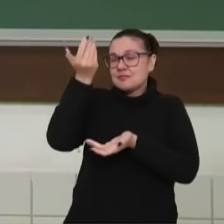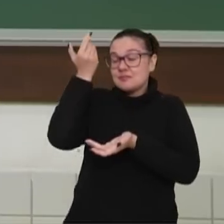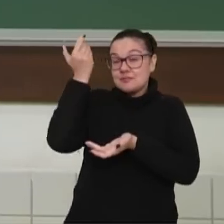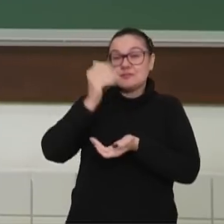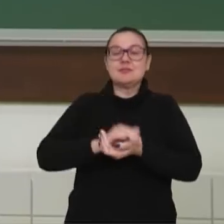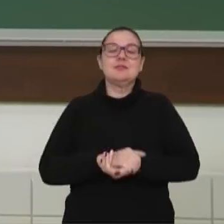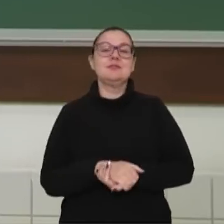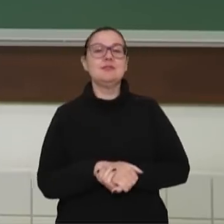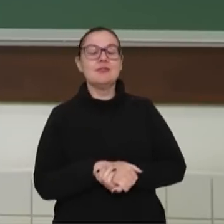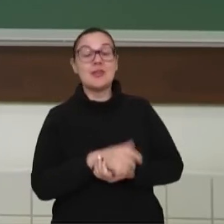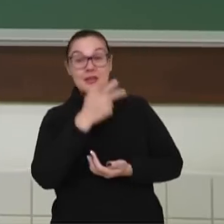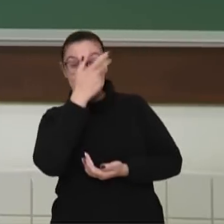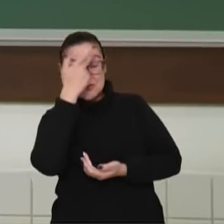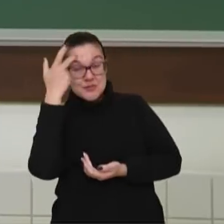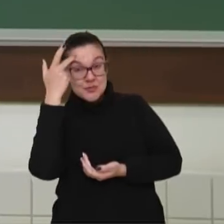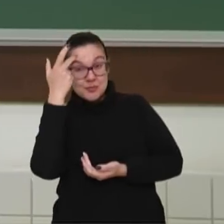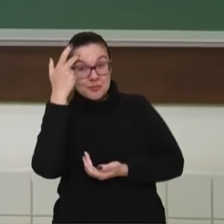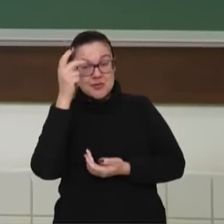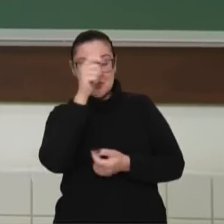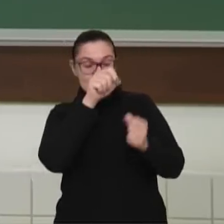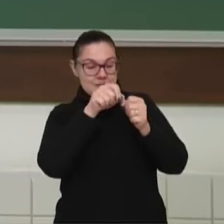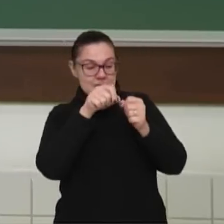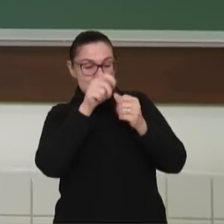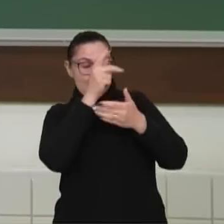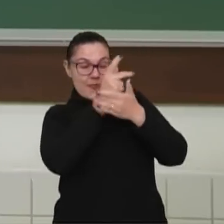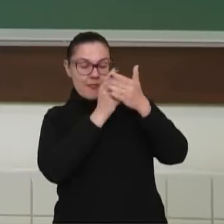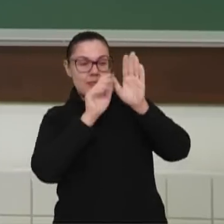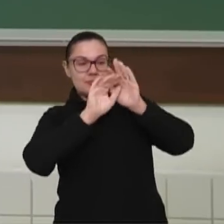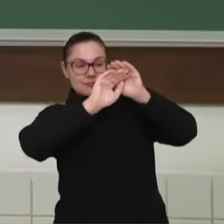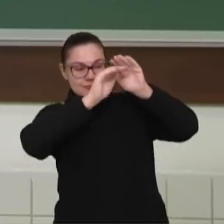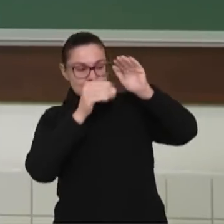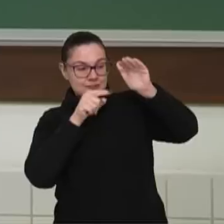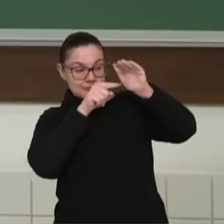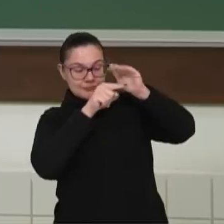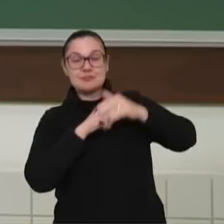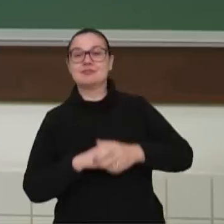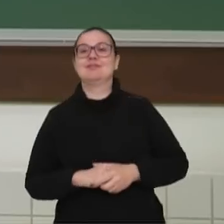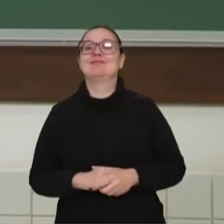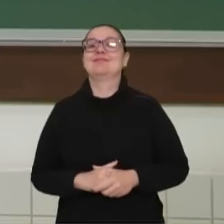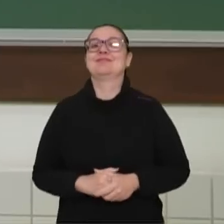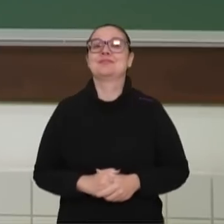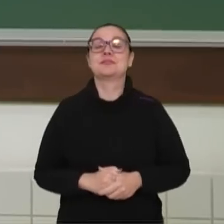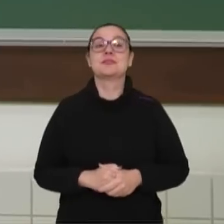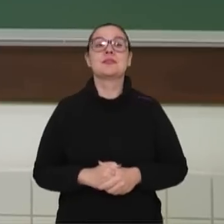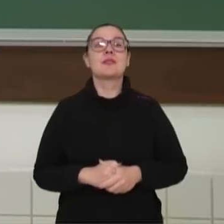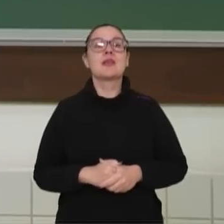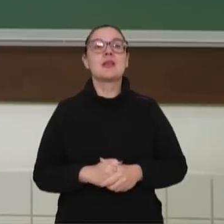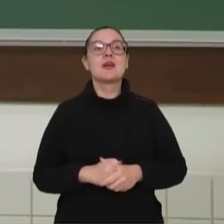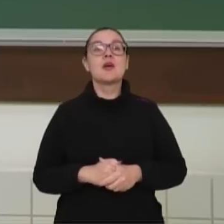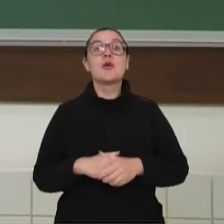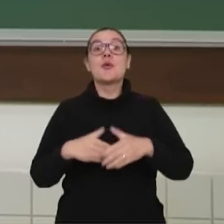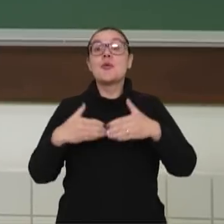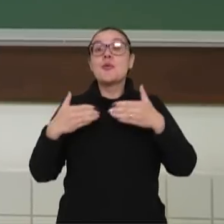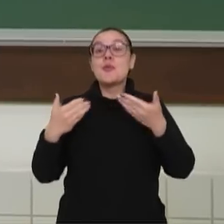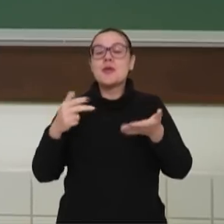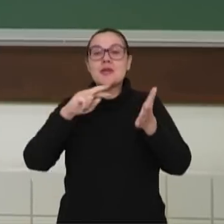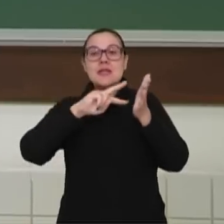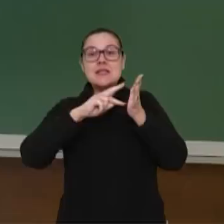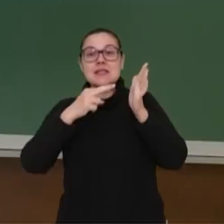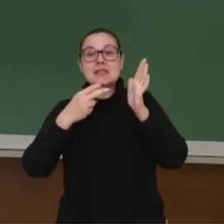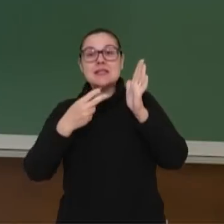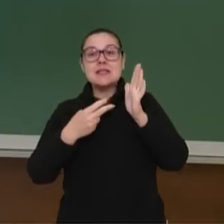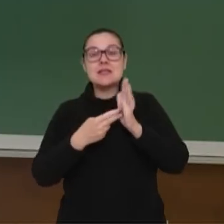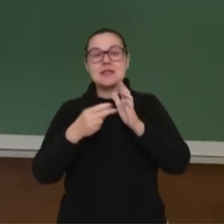da pré-história que os seres humanos faziam nas cavernas, tá bom? E agora nós vamos